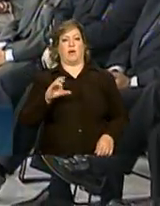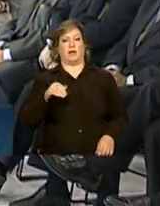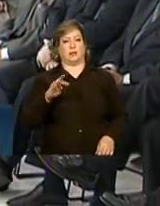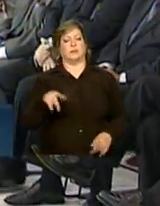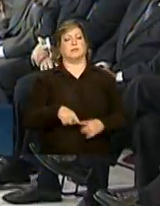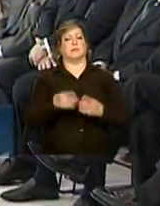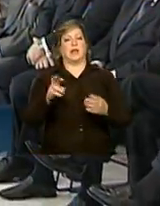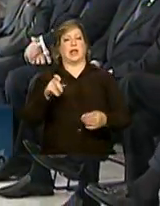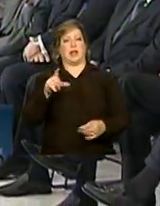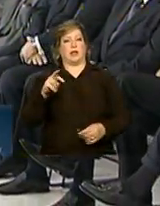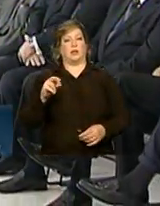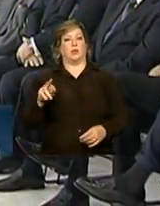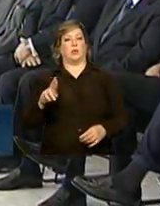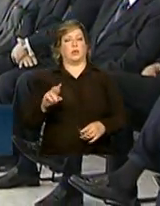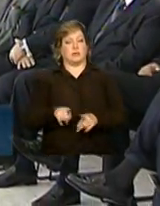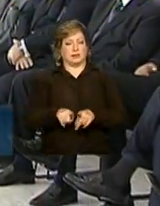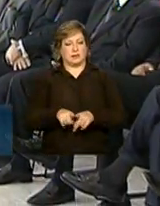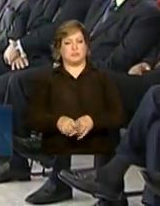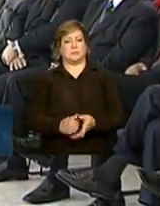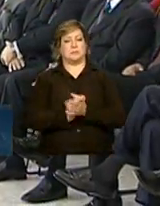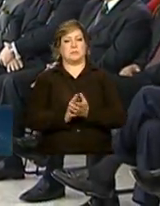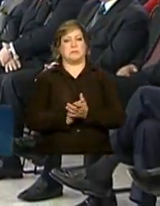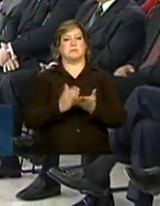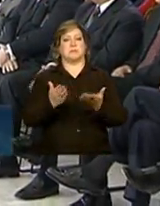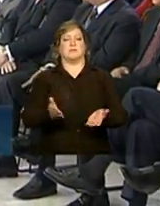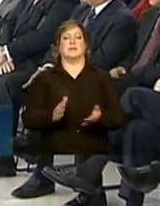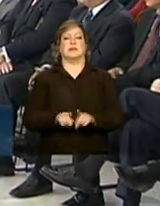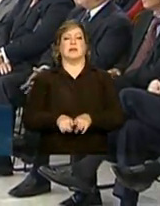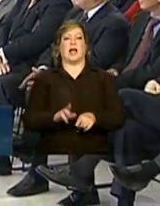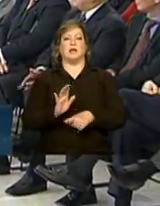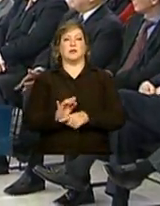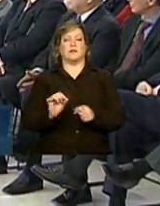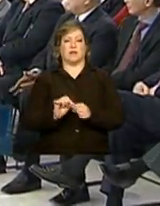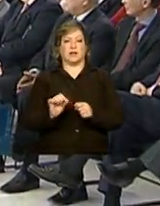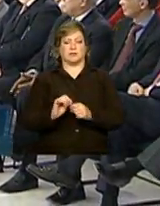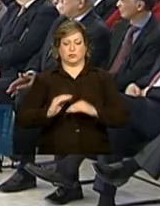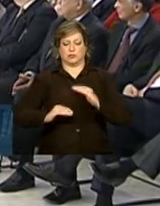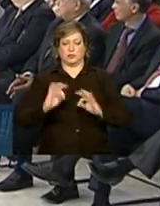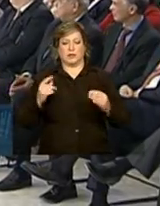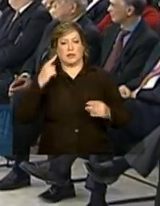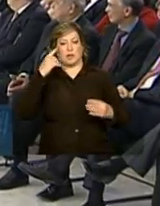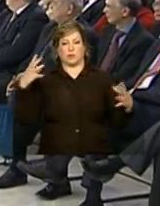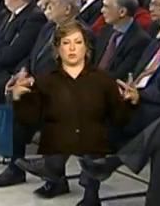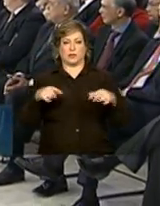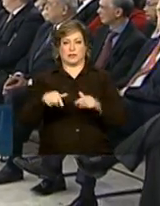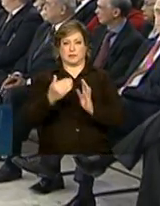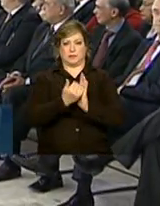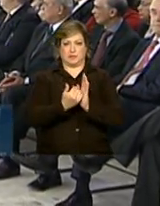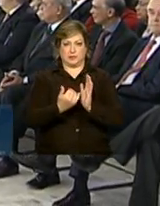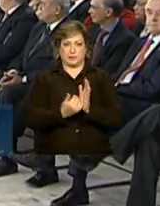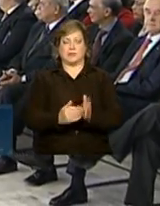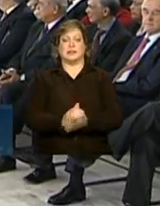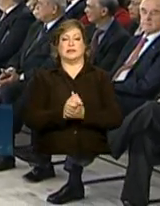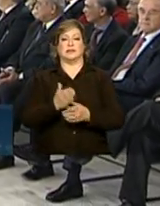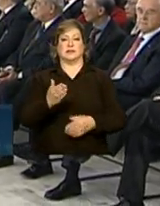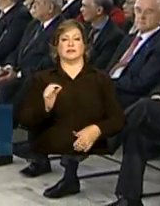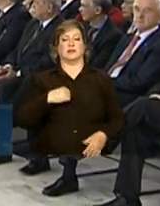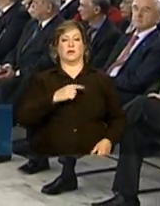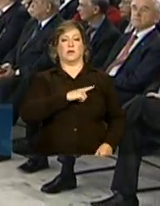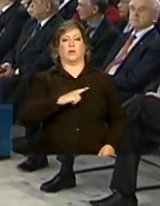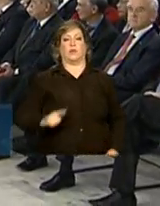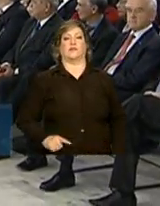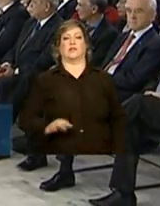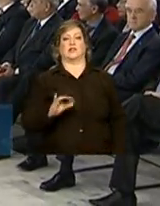Parabéns a vocês e a todos aqueles que ajudaram a construir com muitas mãos esse programa. Saudar o governador, meu companheiro Tião